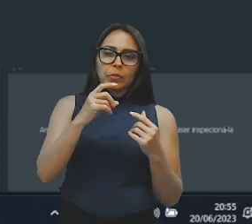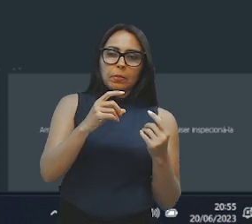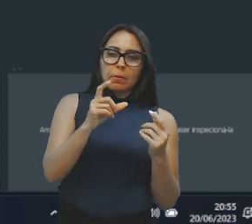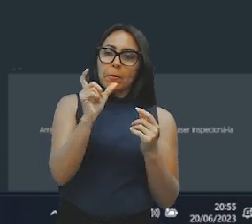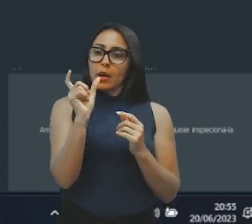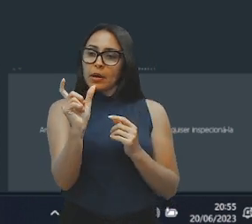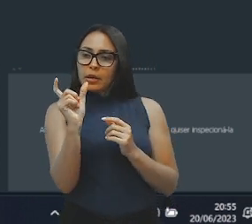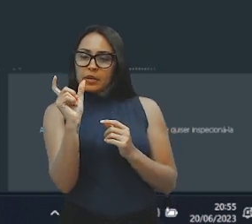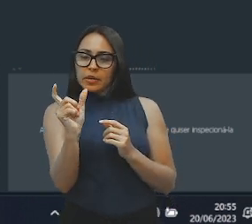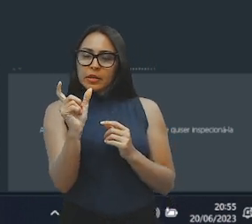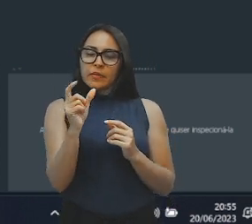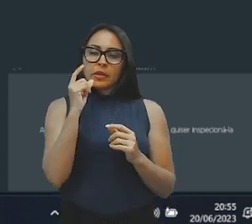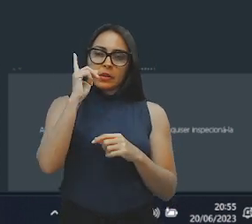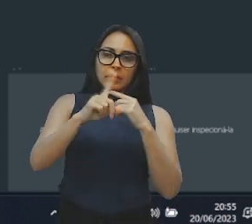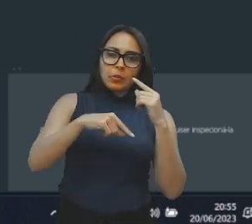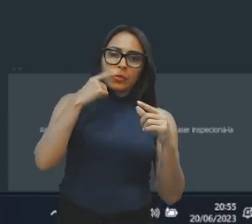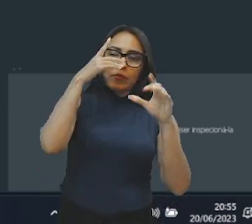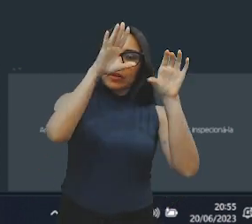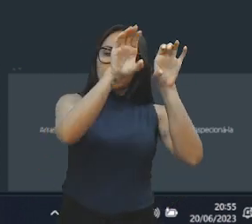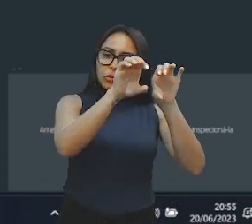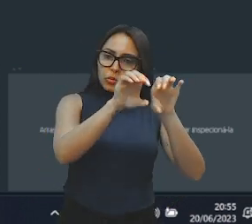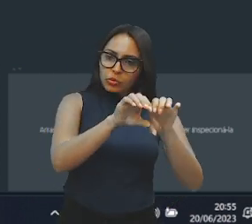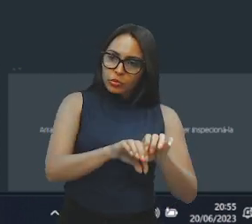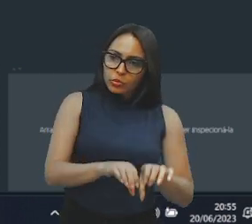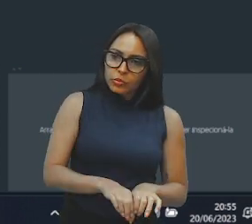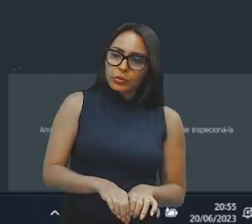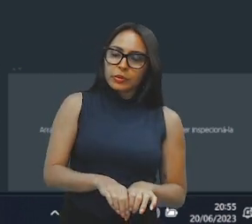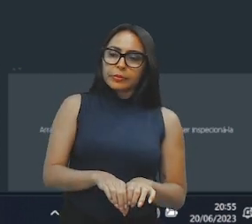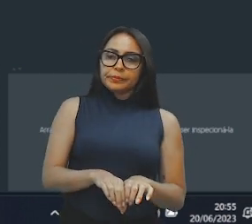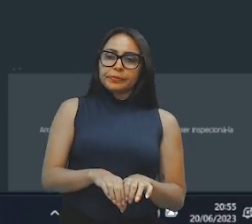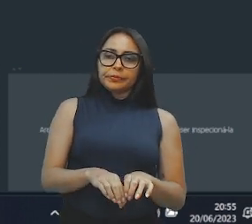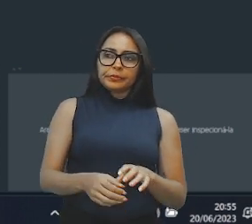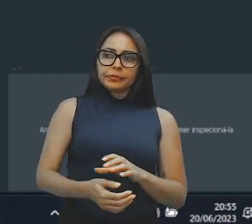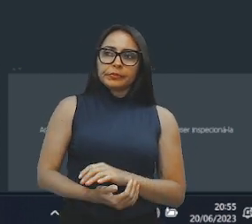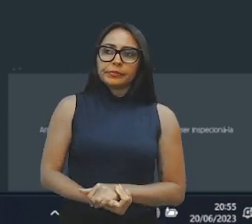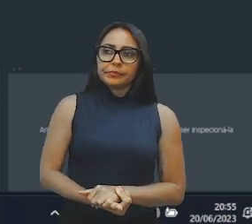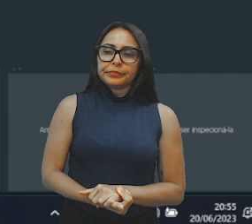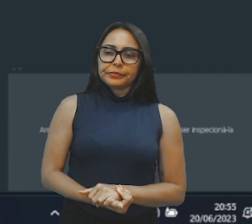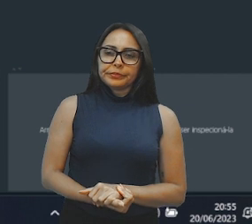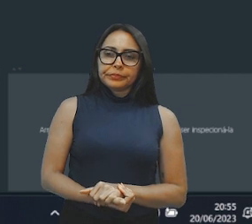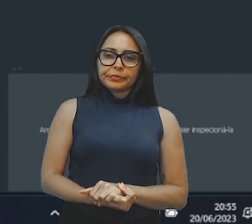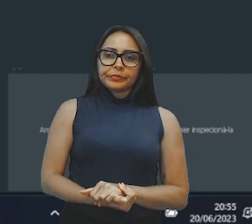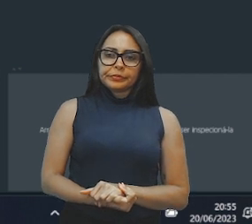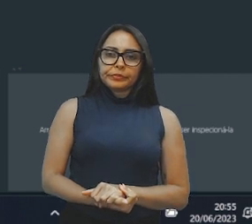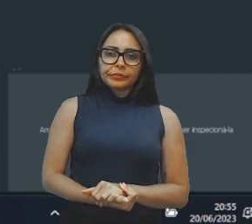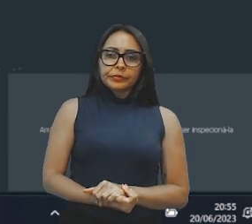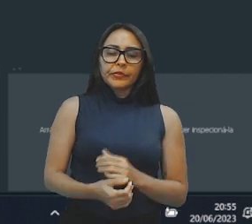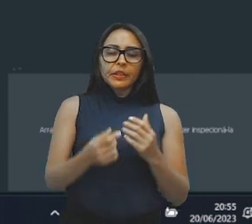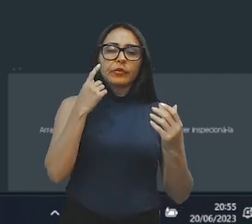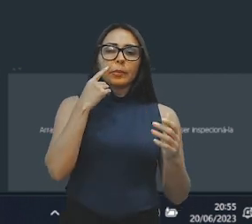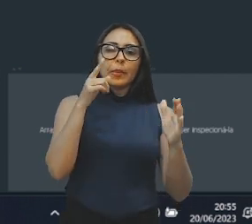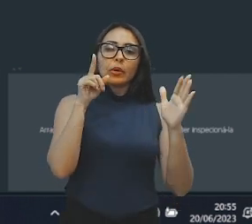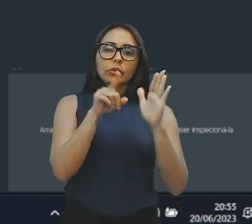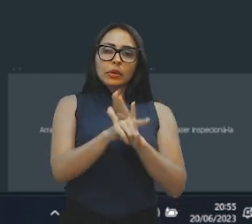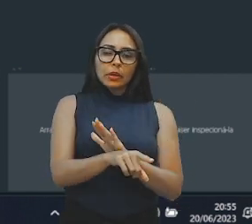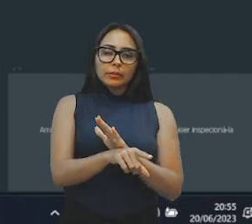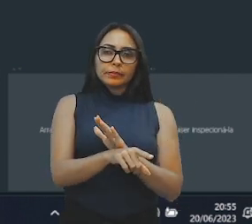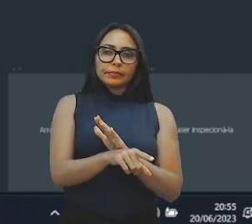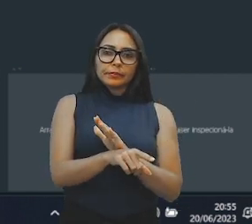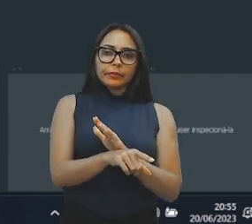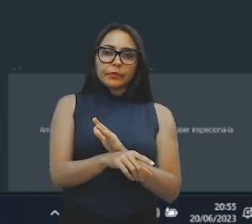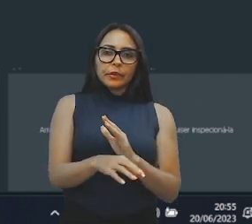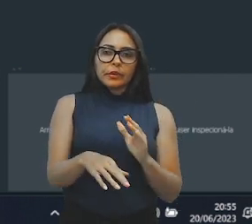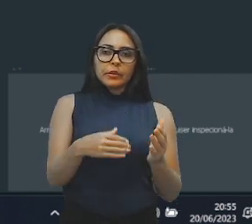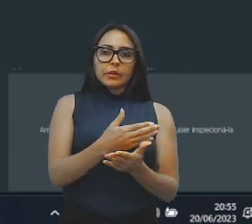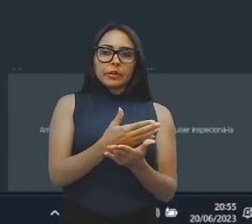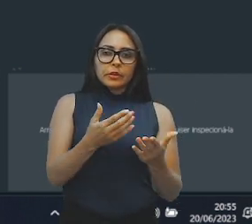numa estrutura condicional, onde ele vai perguntar se o índice I, que